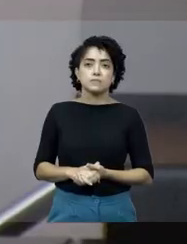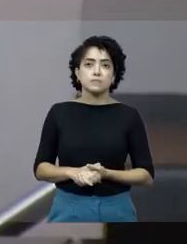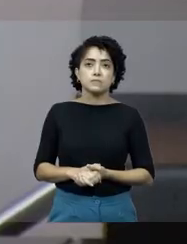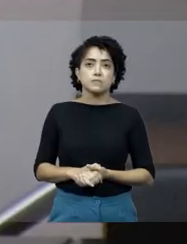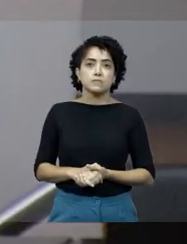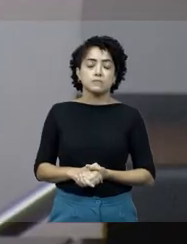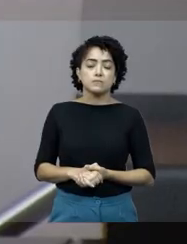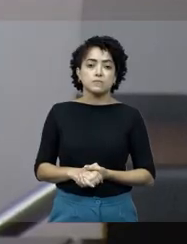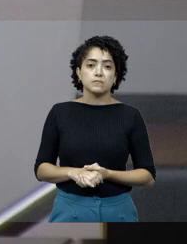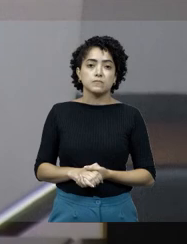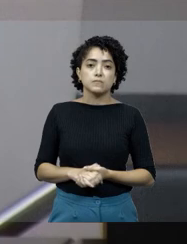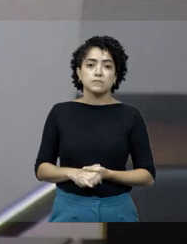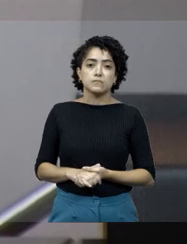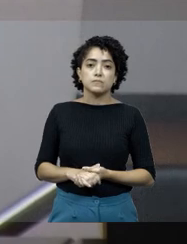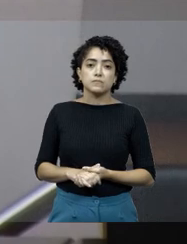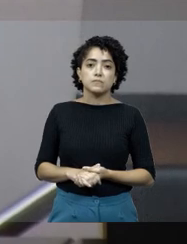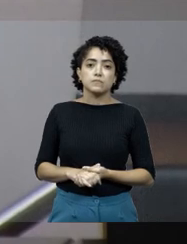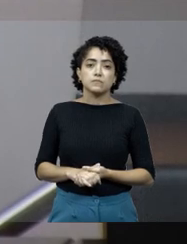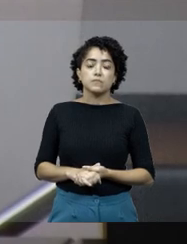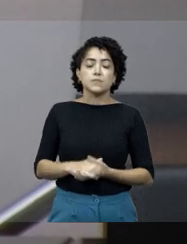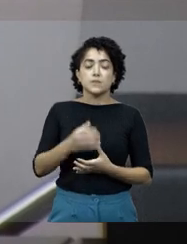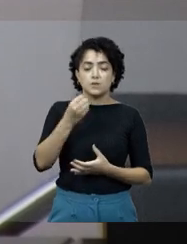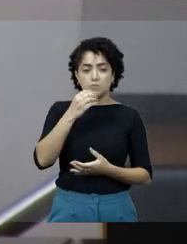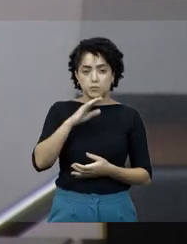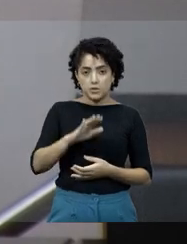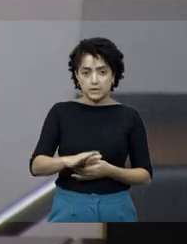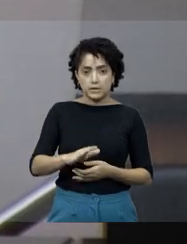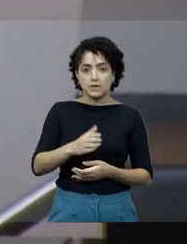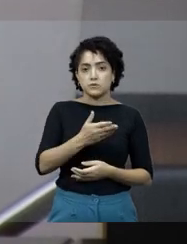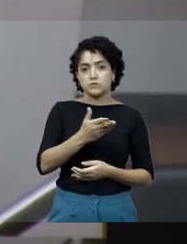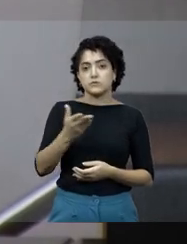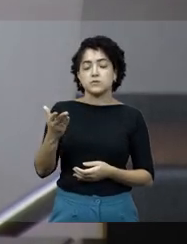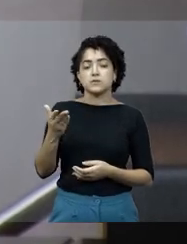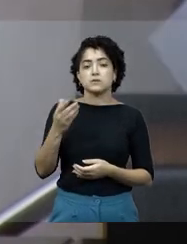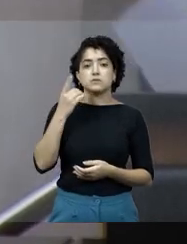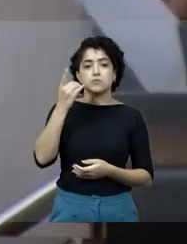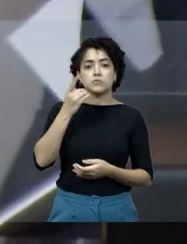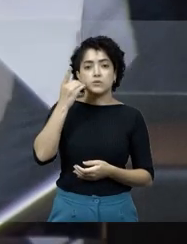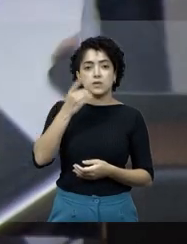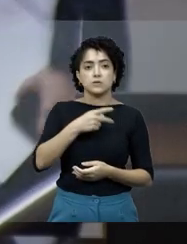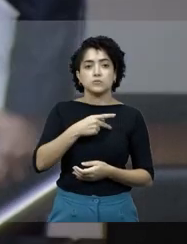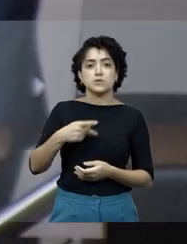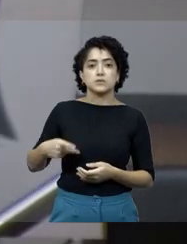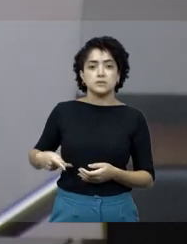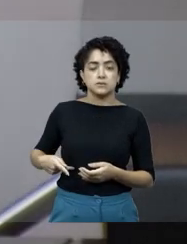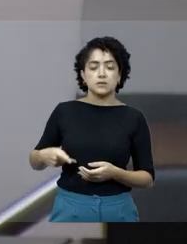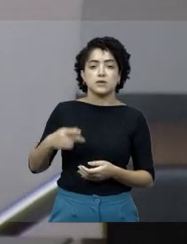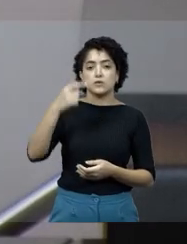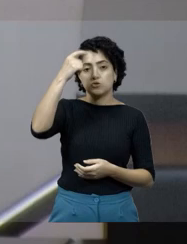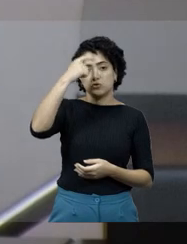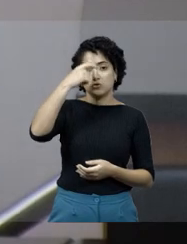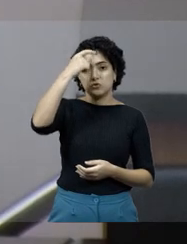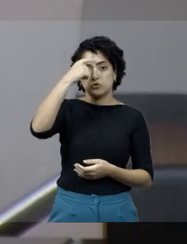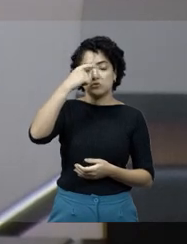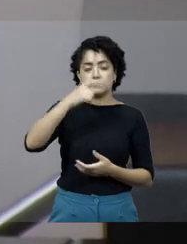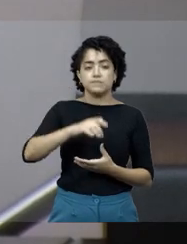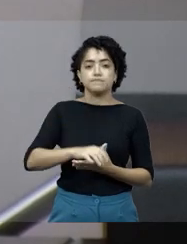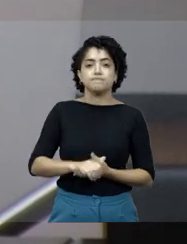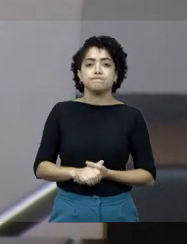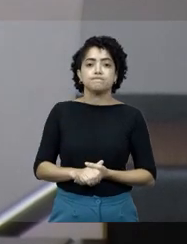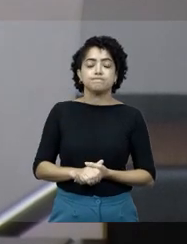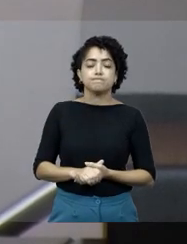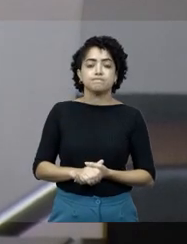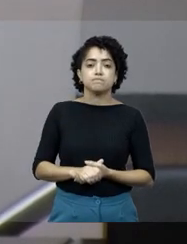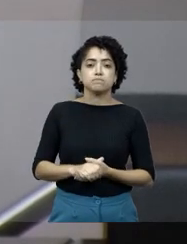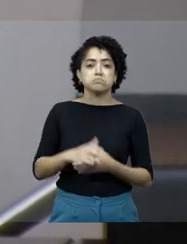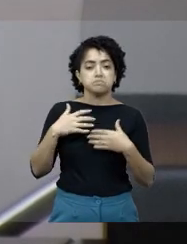né? Boa tarde a todos e a todas. Sou presidente, deputado Maurício Kudillac. Uma honra